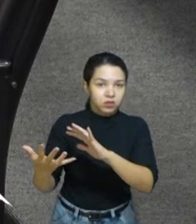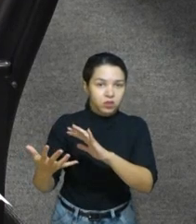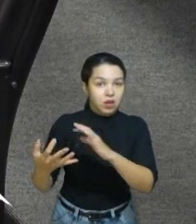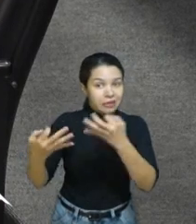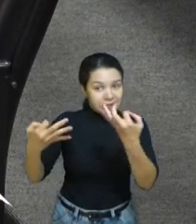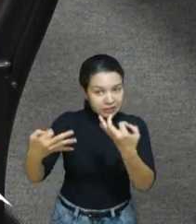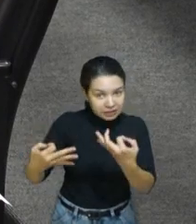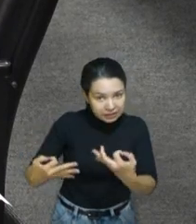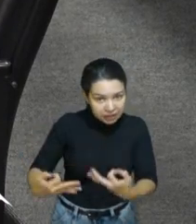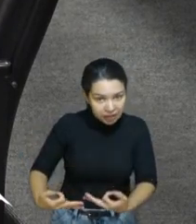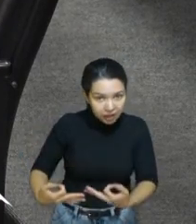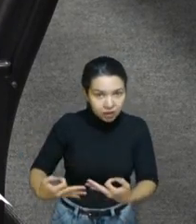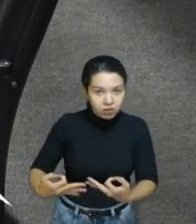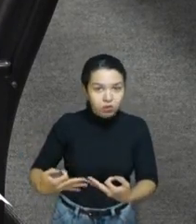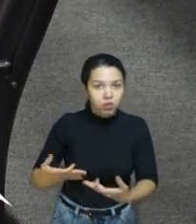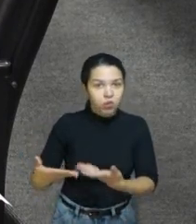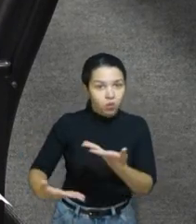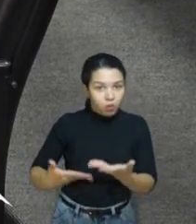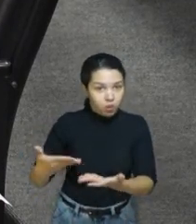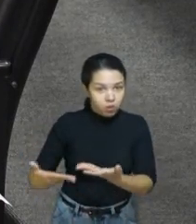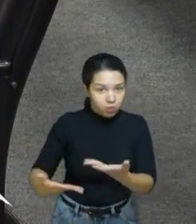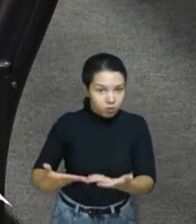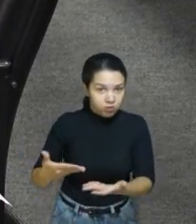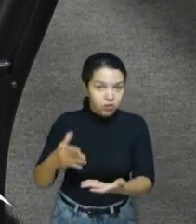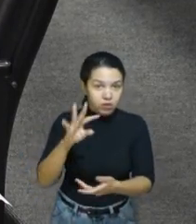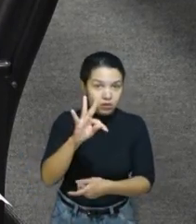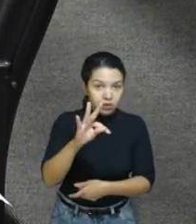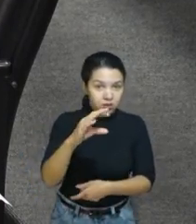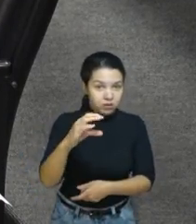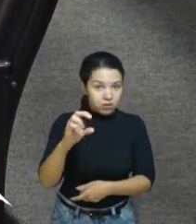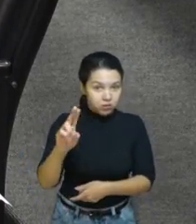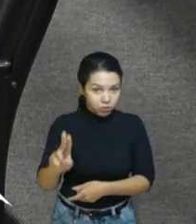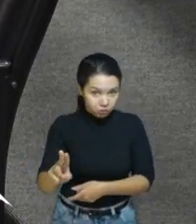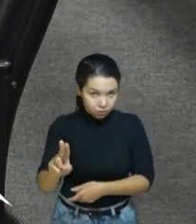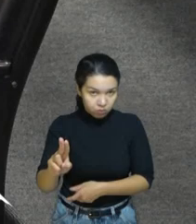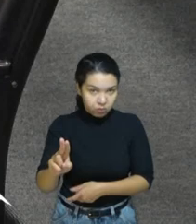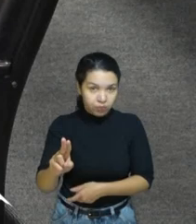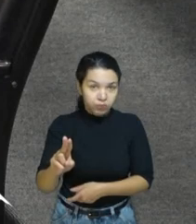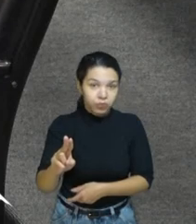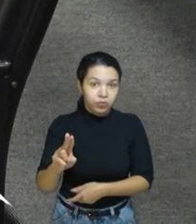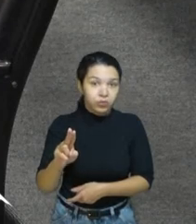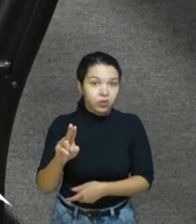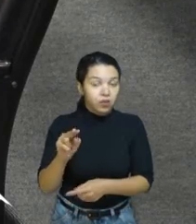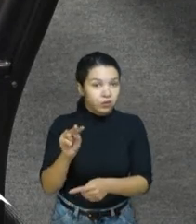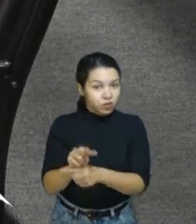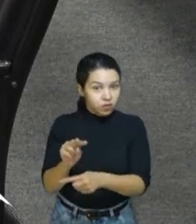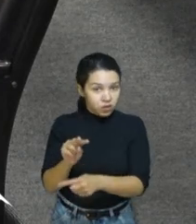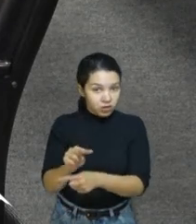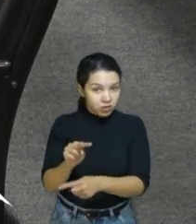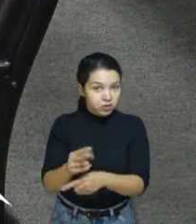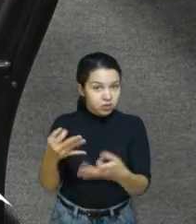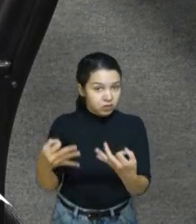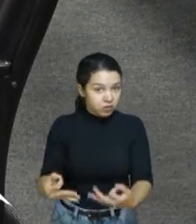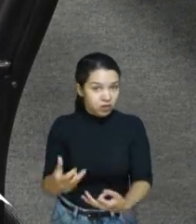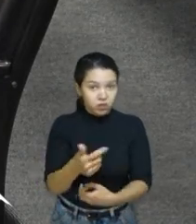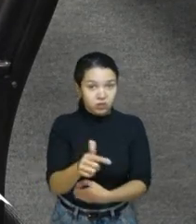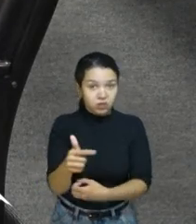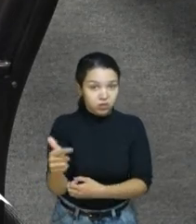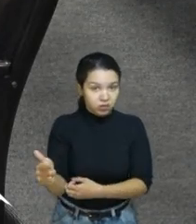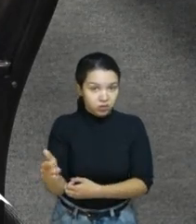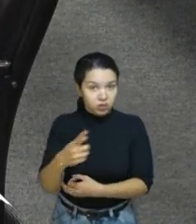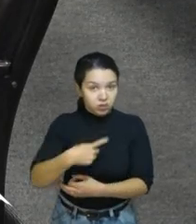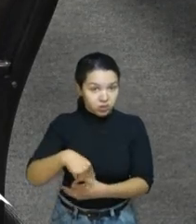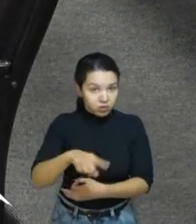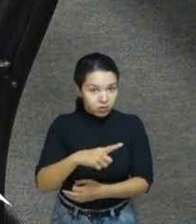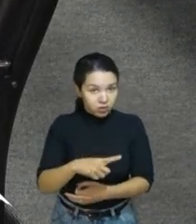a devida cautela do TCU, do Tribunal de Contas da União, sem a fiscalização necessária. E aí a gente